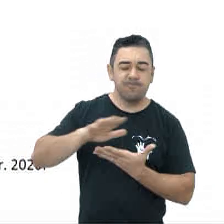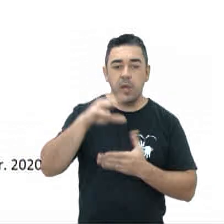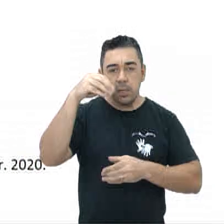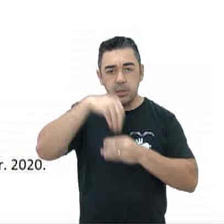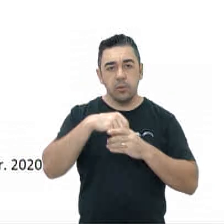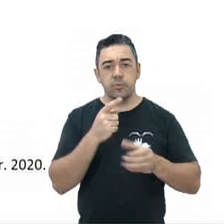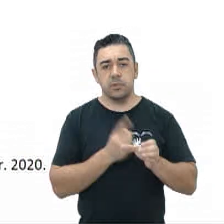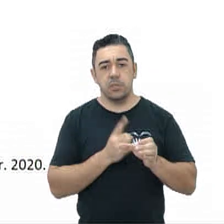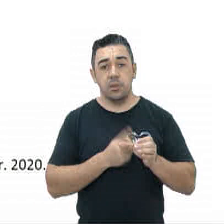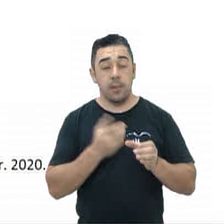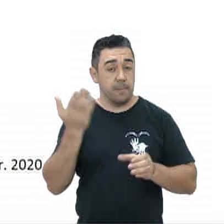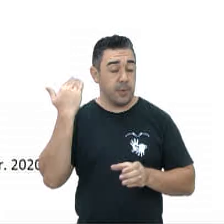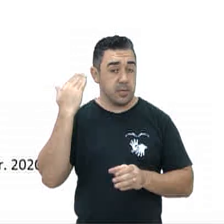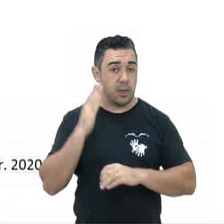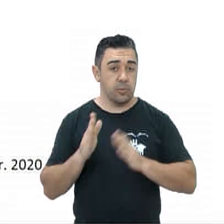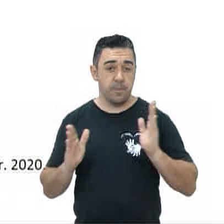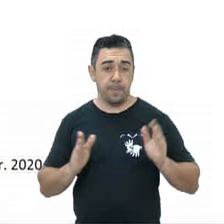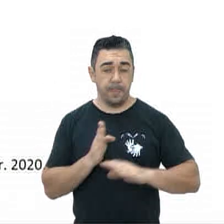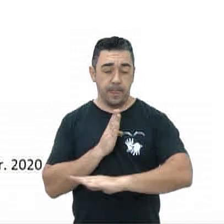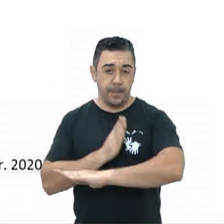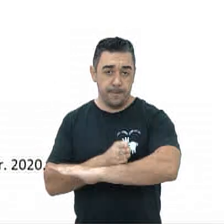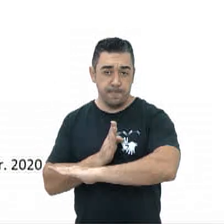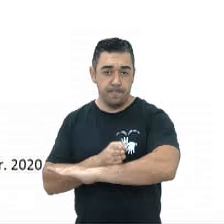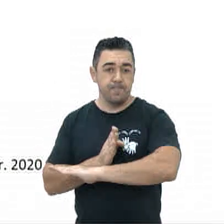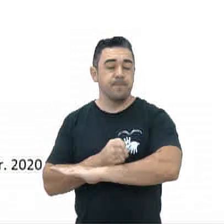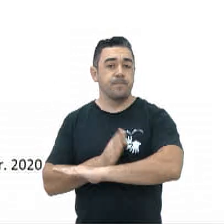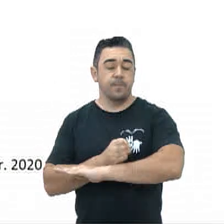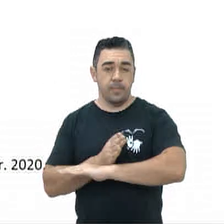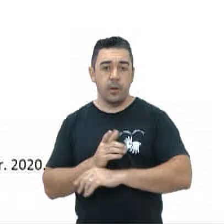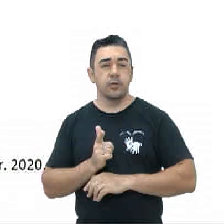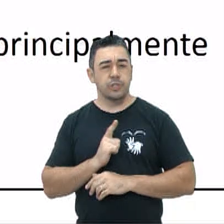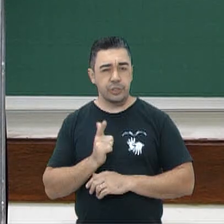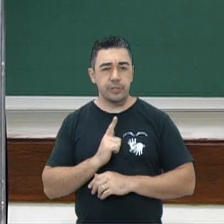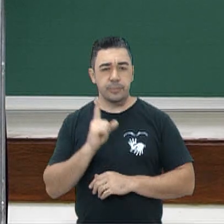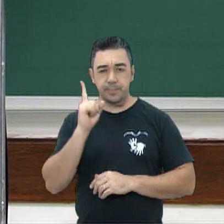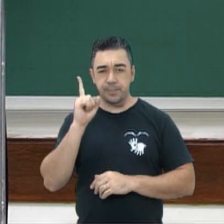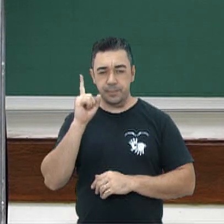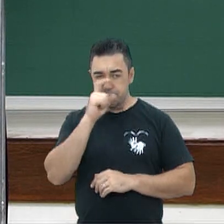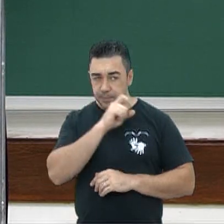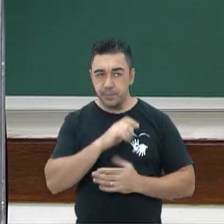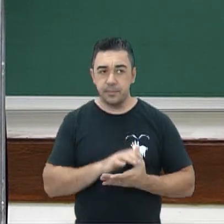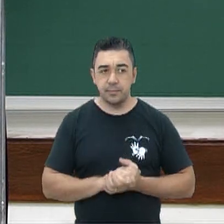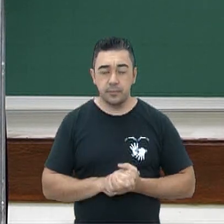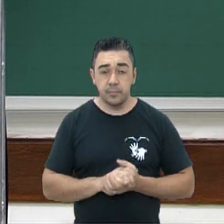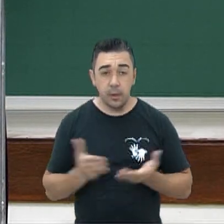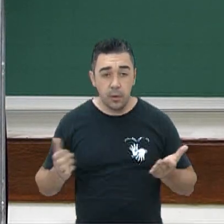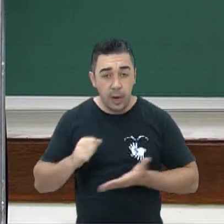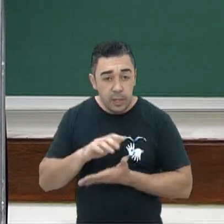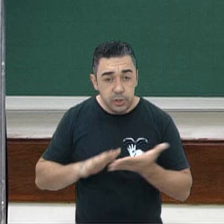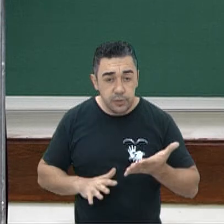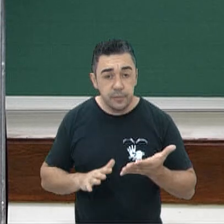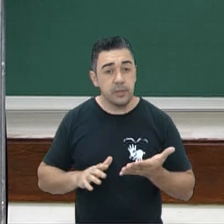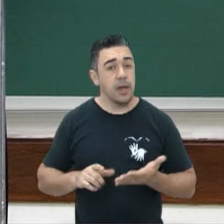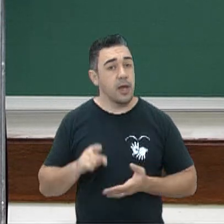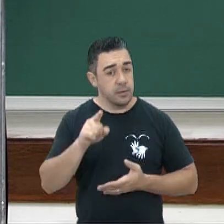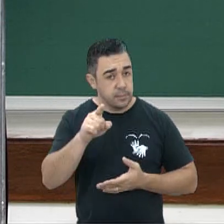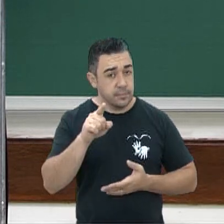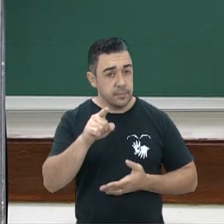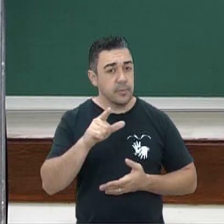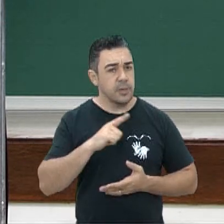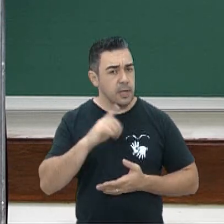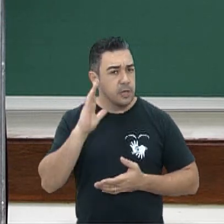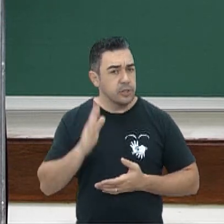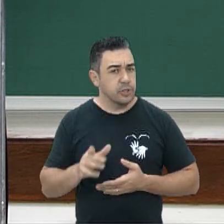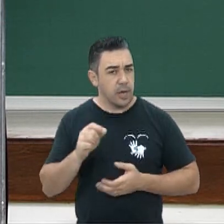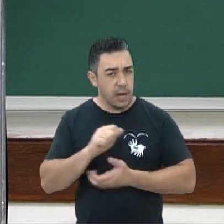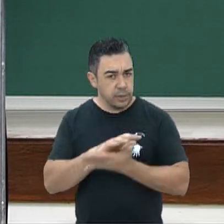centro urbano na época medieval. Tá? Então, era bem conturbado. Tá? Vamos agora para mais uma atividade. Já